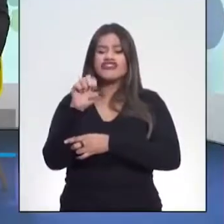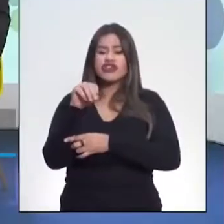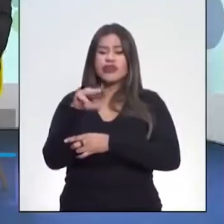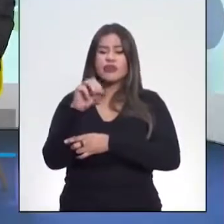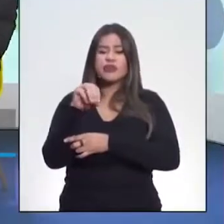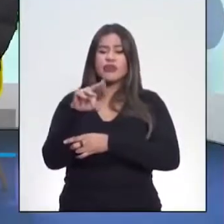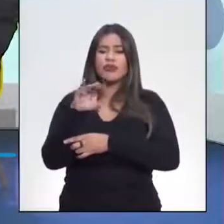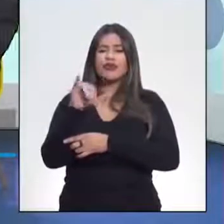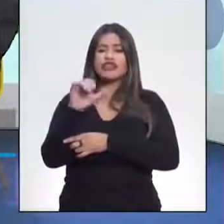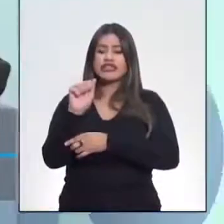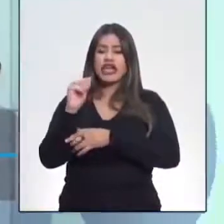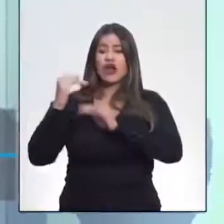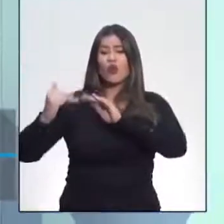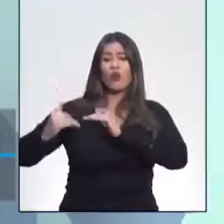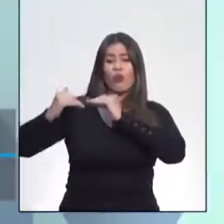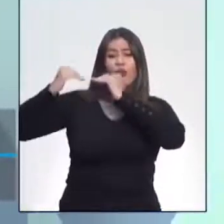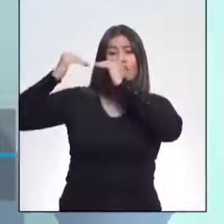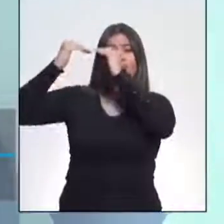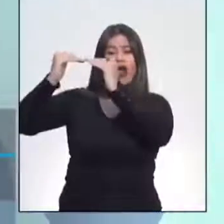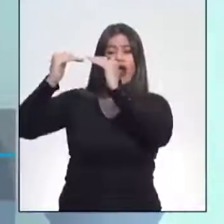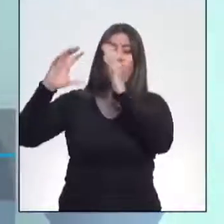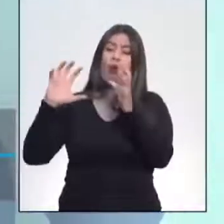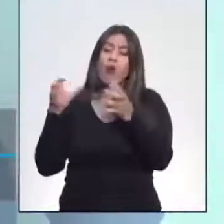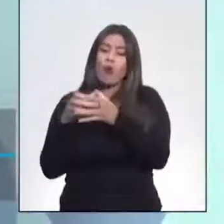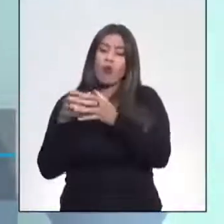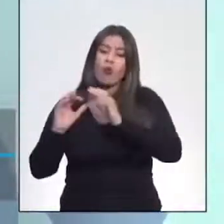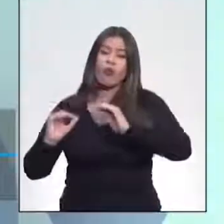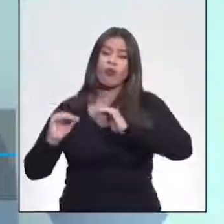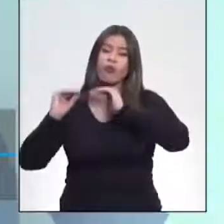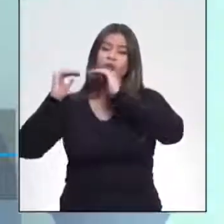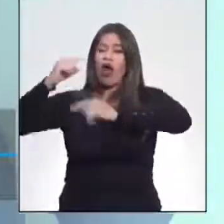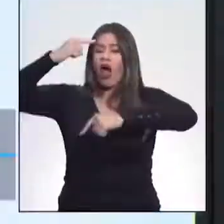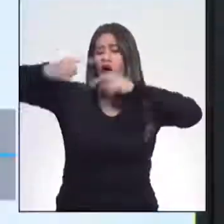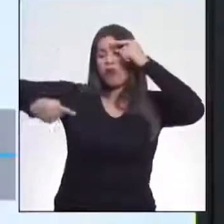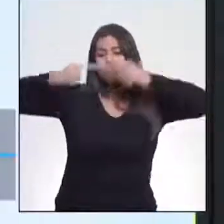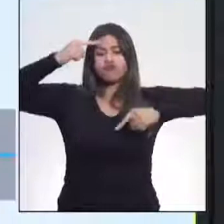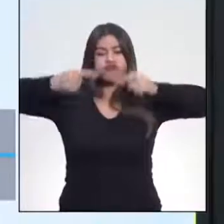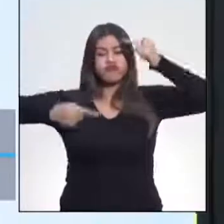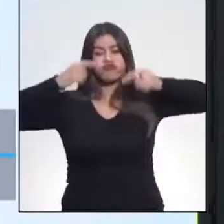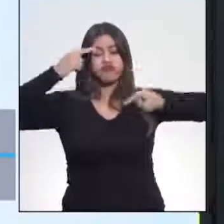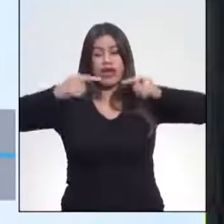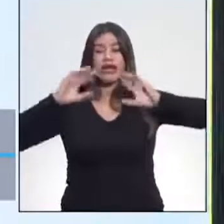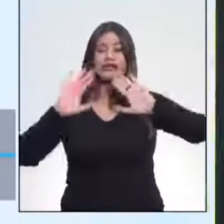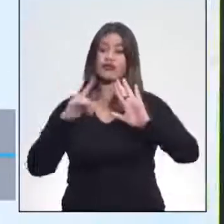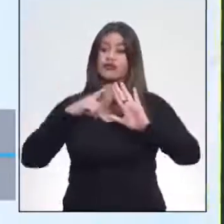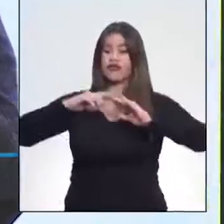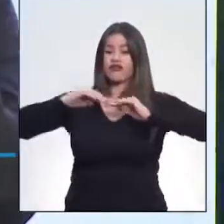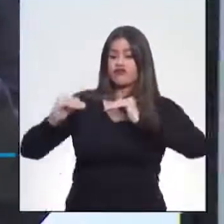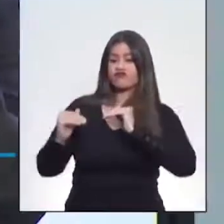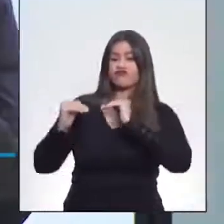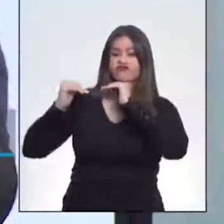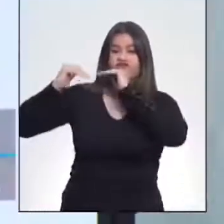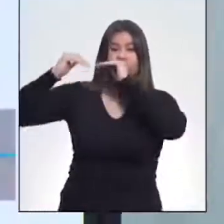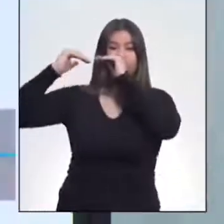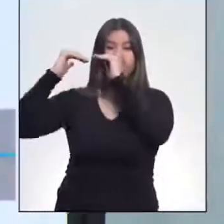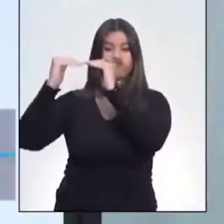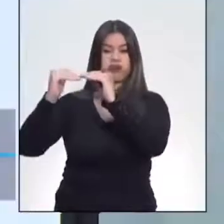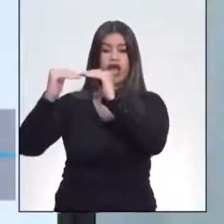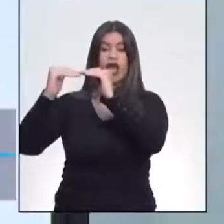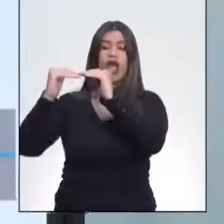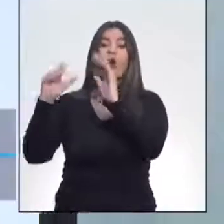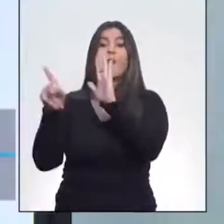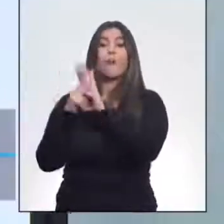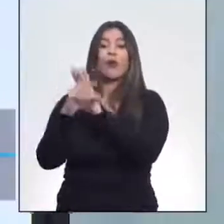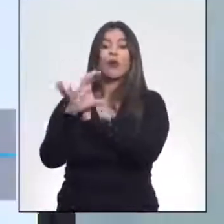Professor Soberania de uma família ou de grupo sobre um território isso então a soberania né era dos